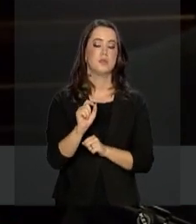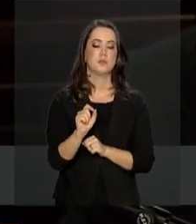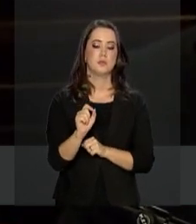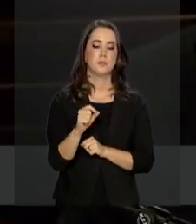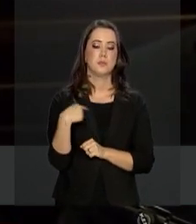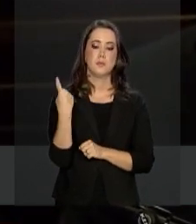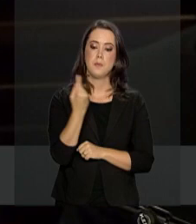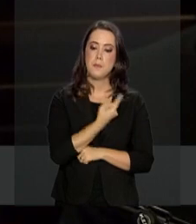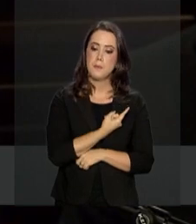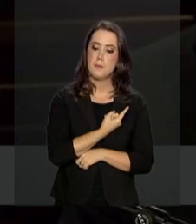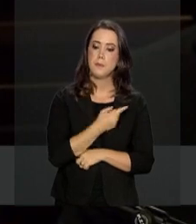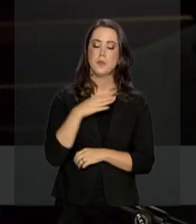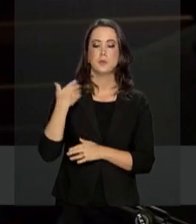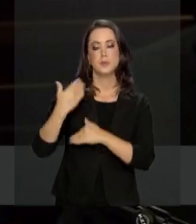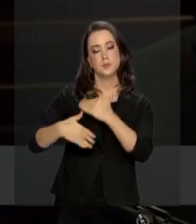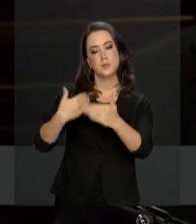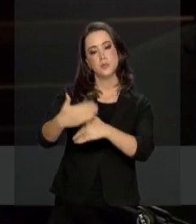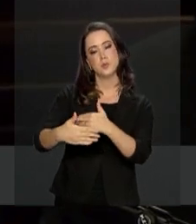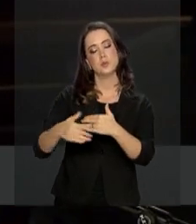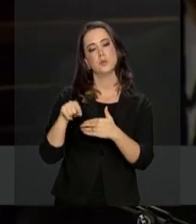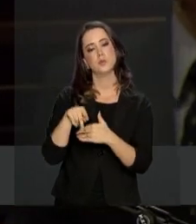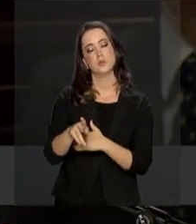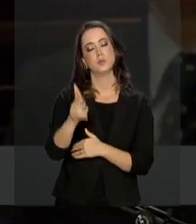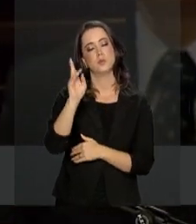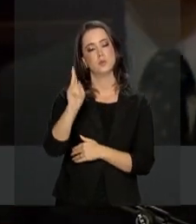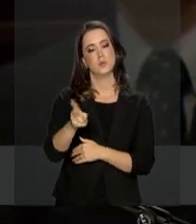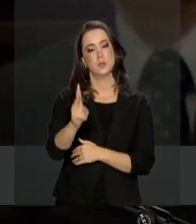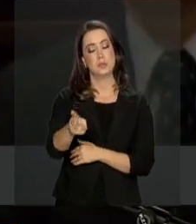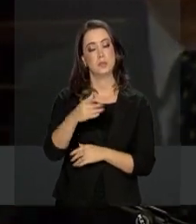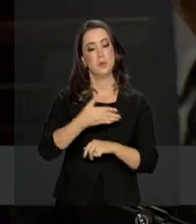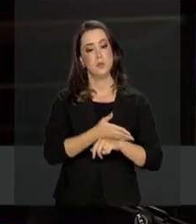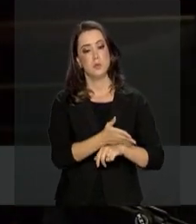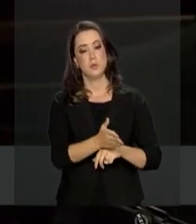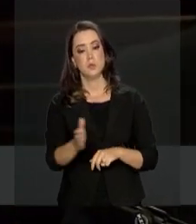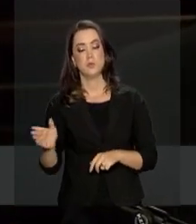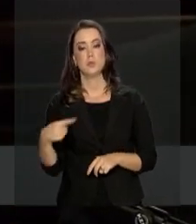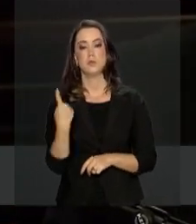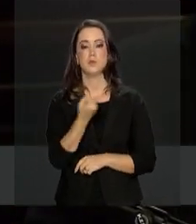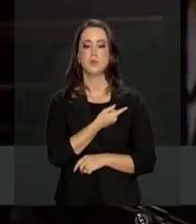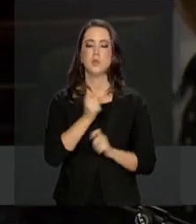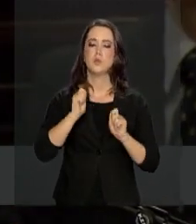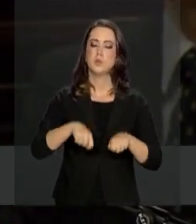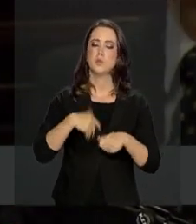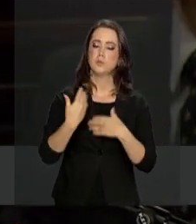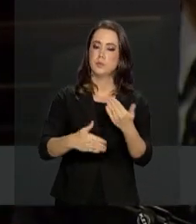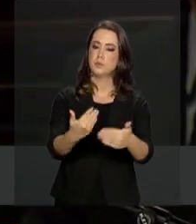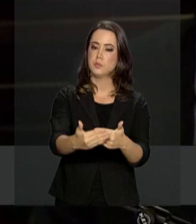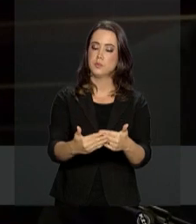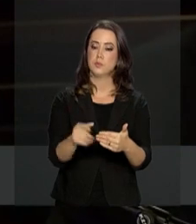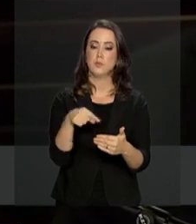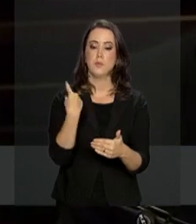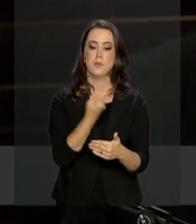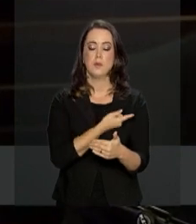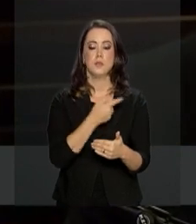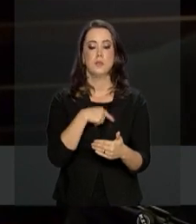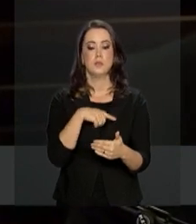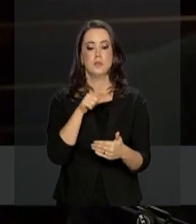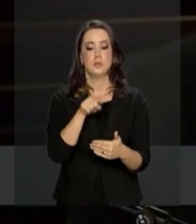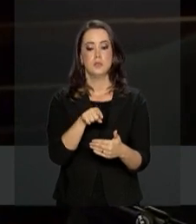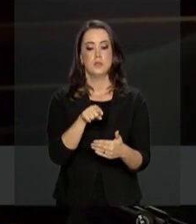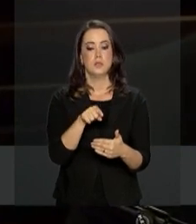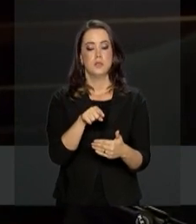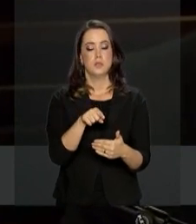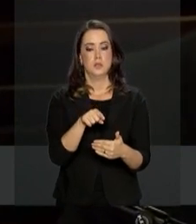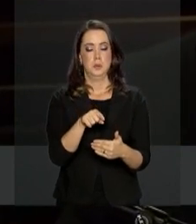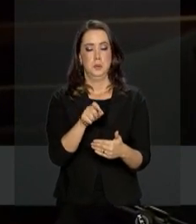nós tenhamos ao longo do tempo o carlos cruz marcelo barbieri nós podemos ao longo do tempo nós podemos adicionar a área